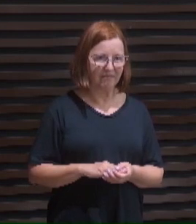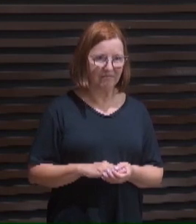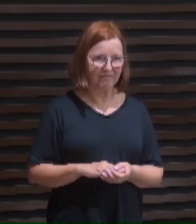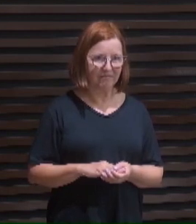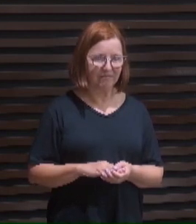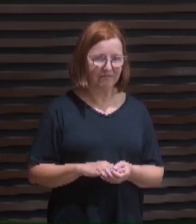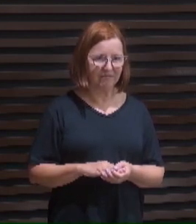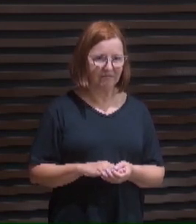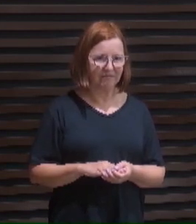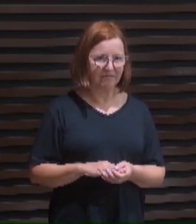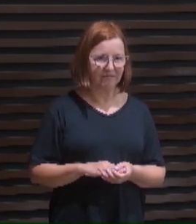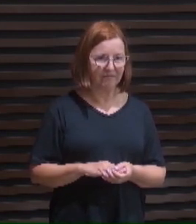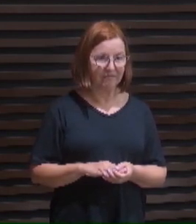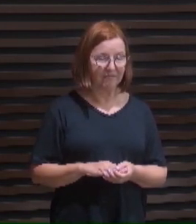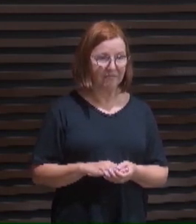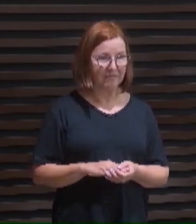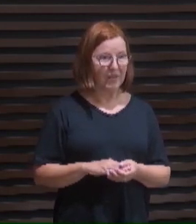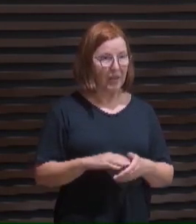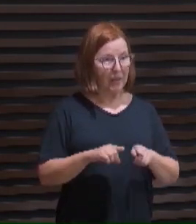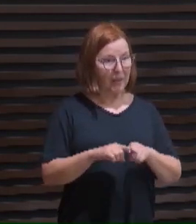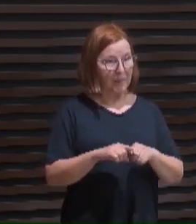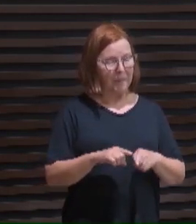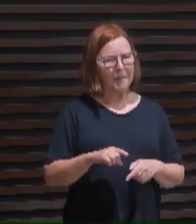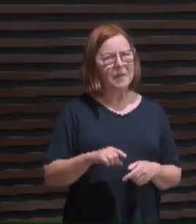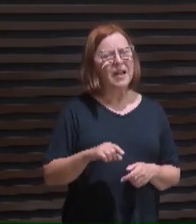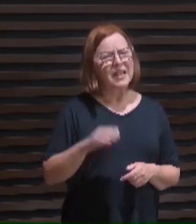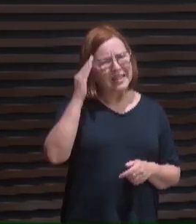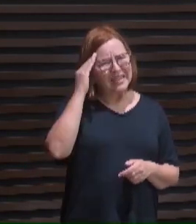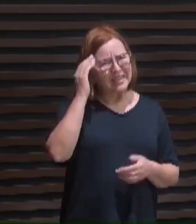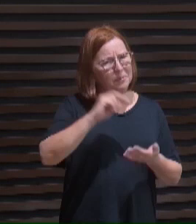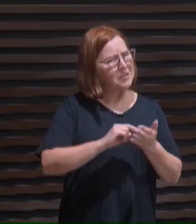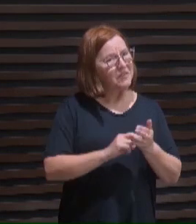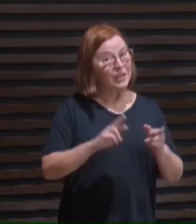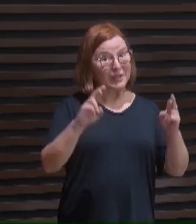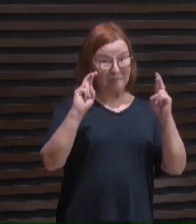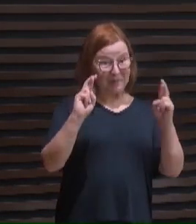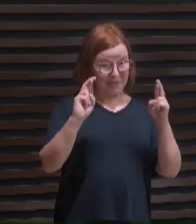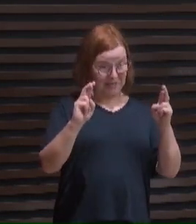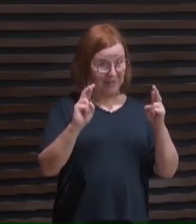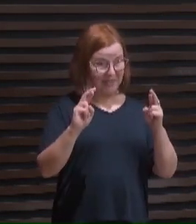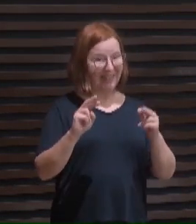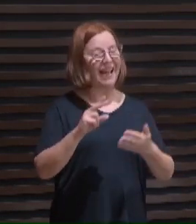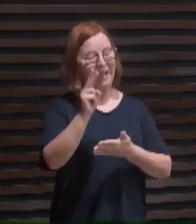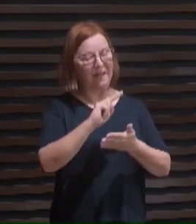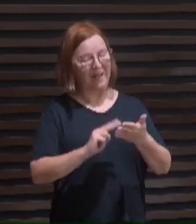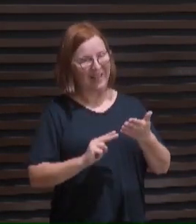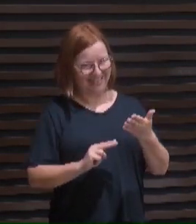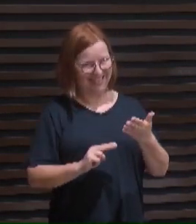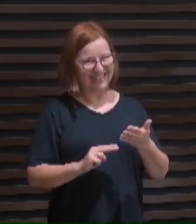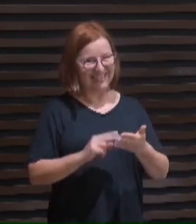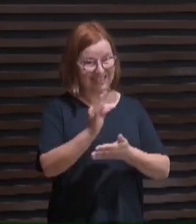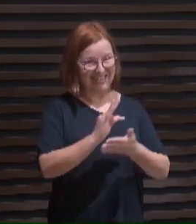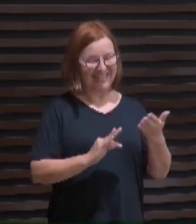será que tem esperança? Eu vou dar mais um texto, 2 textos para a gente entender isso.